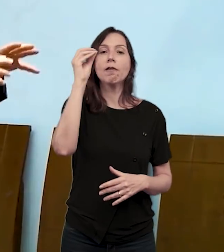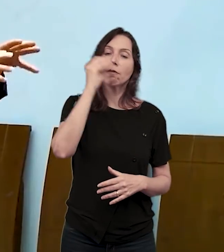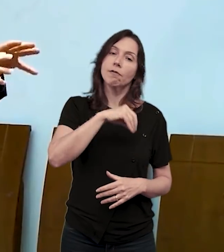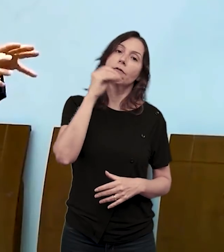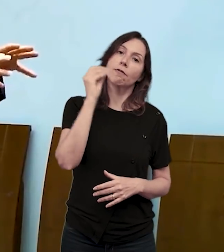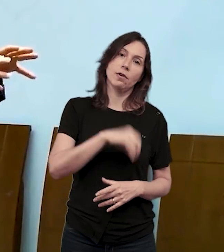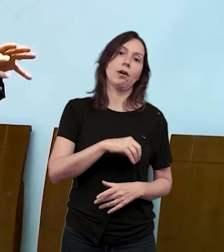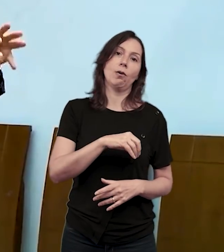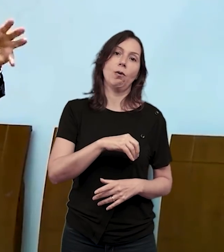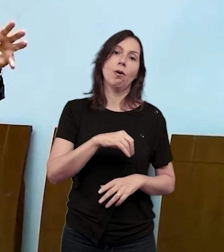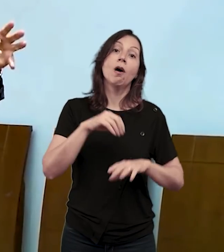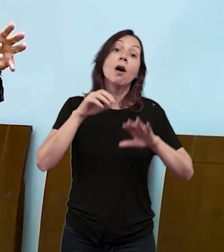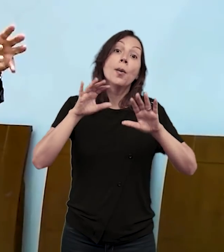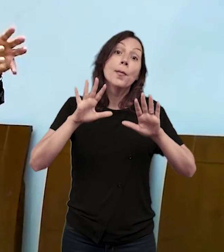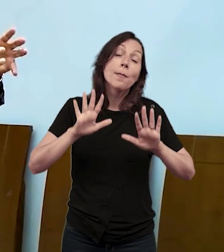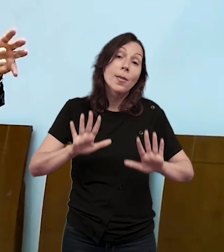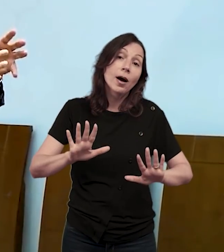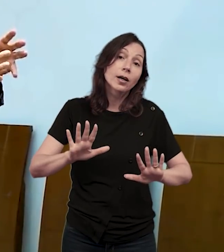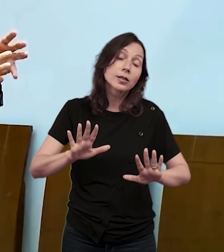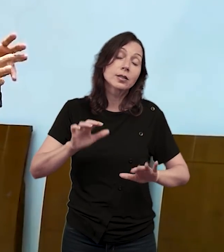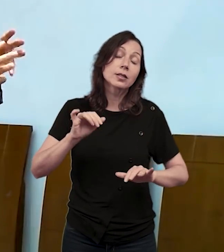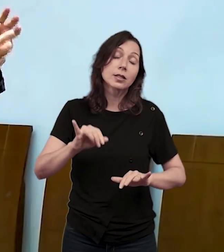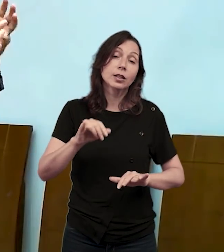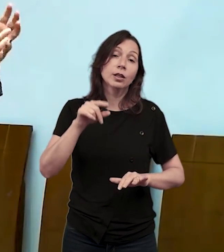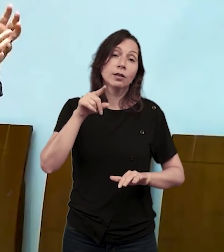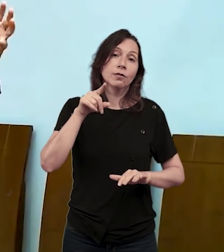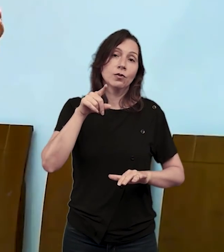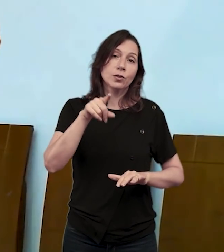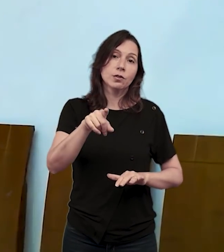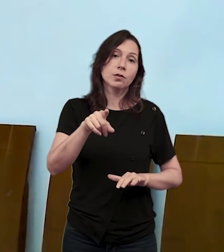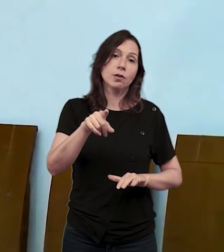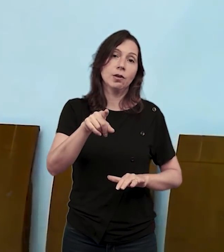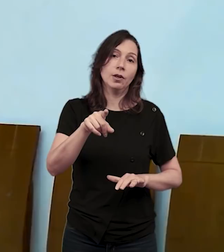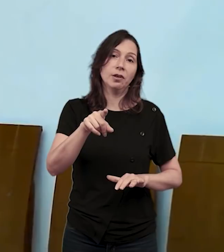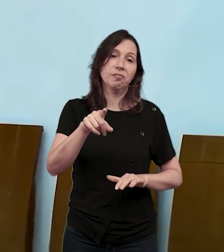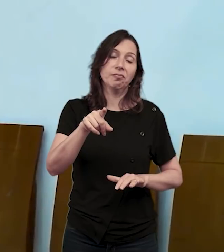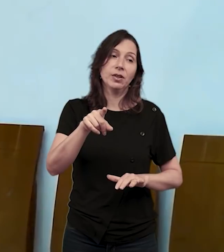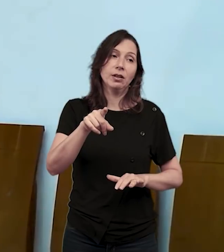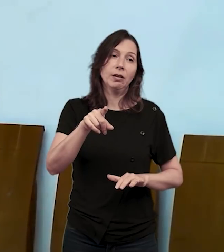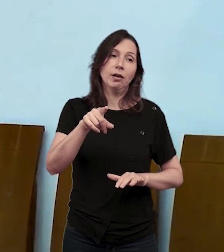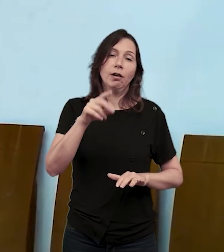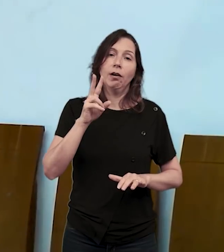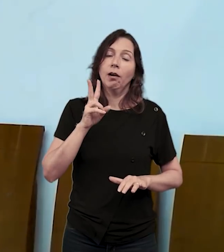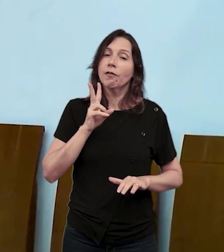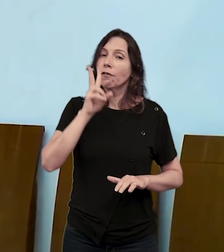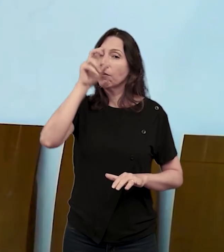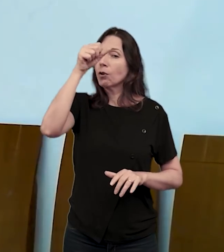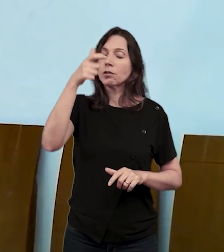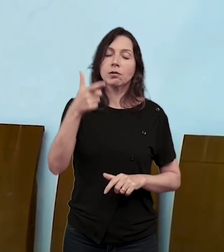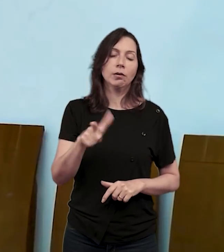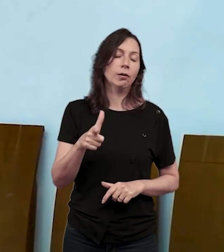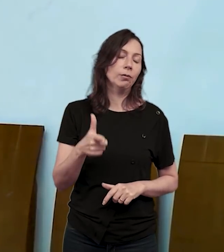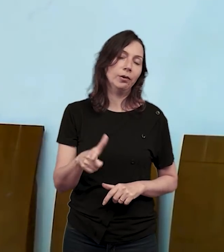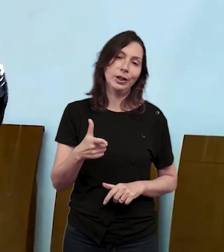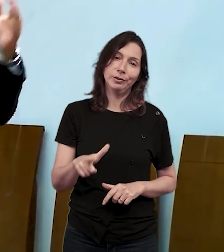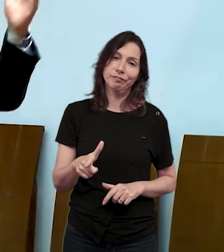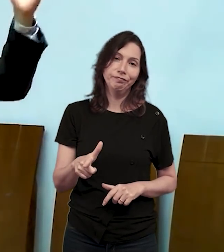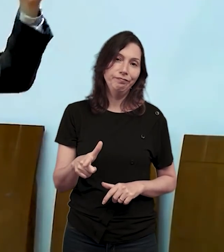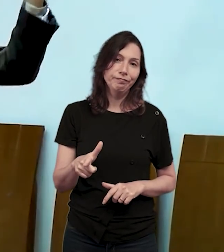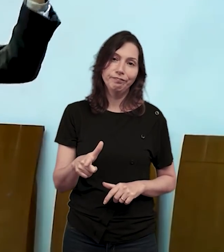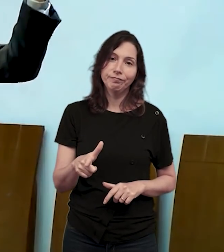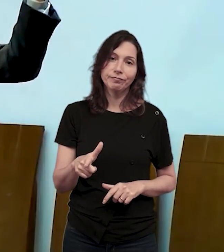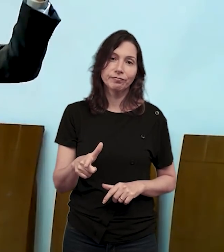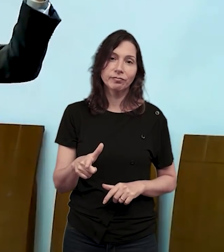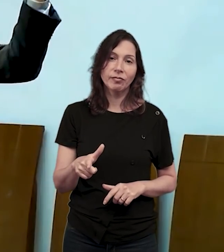Mas se você está completamente desprovido de força em você mesmo, mas